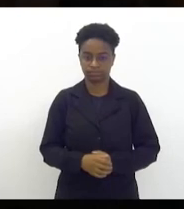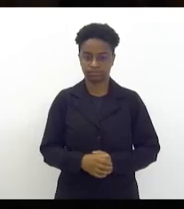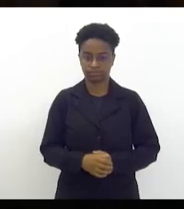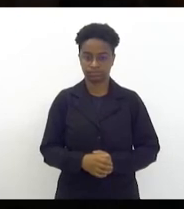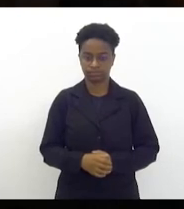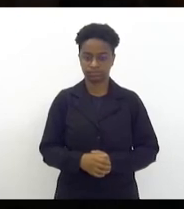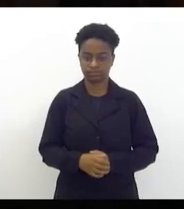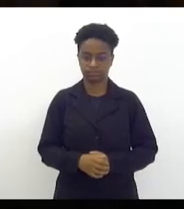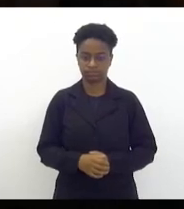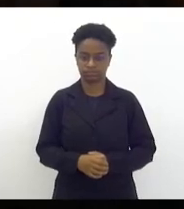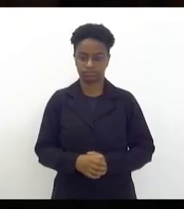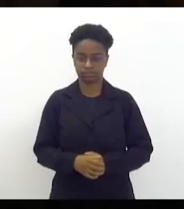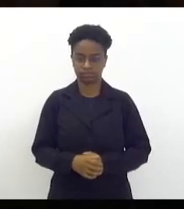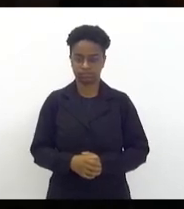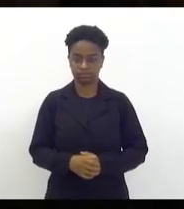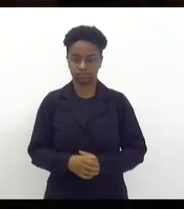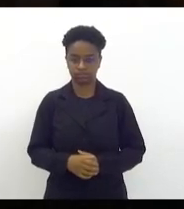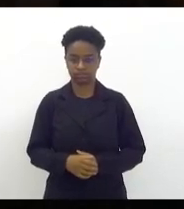Aliás,